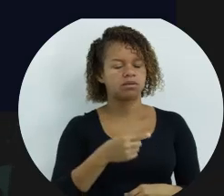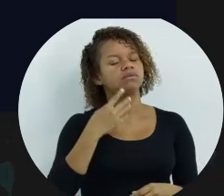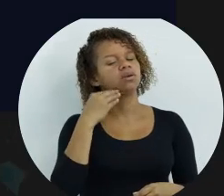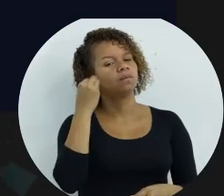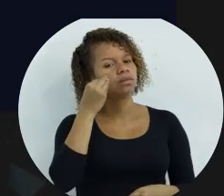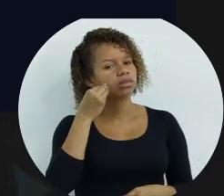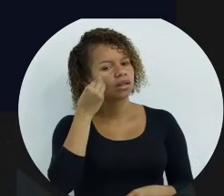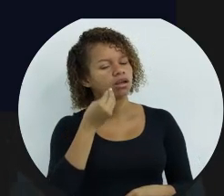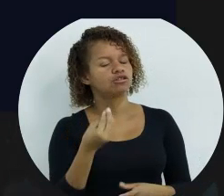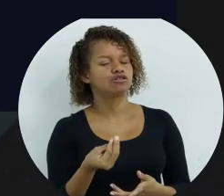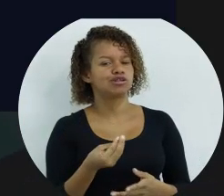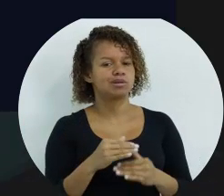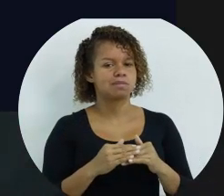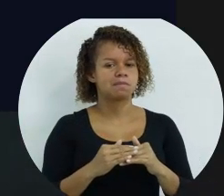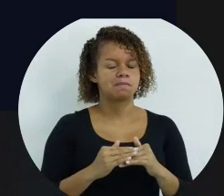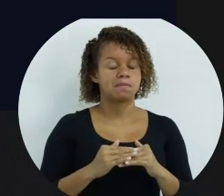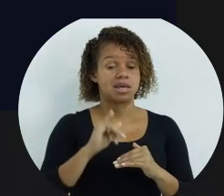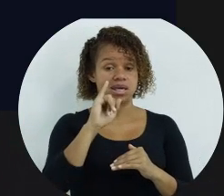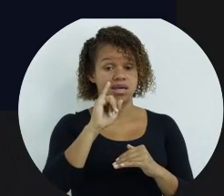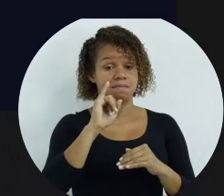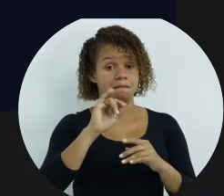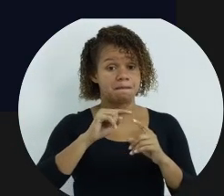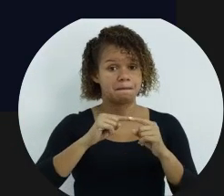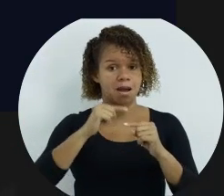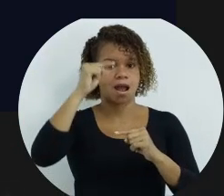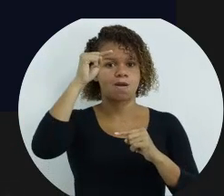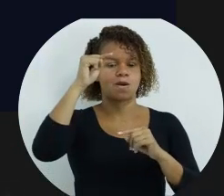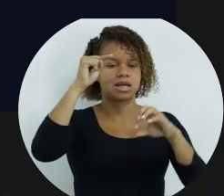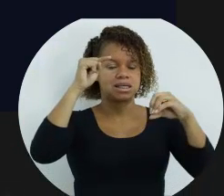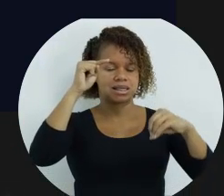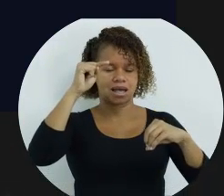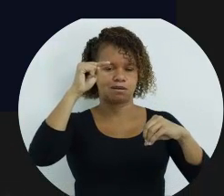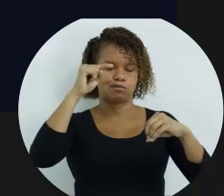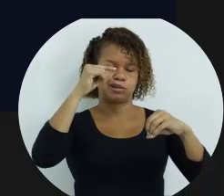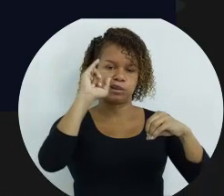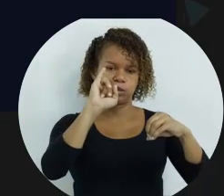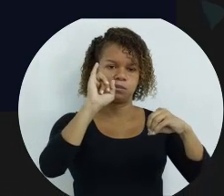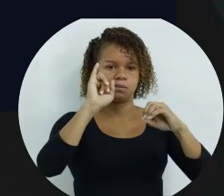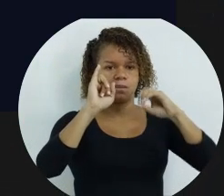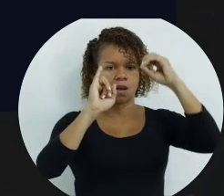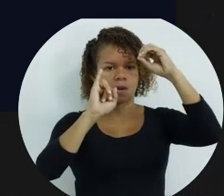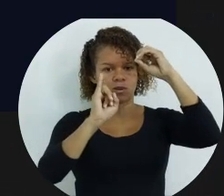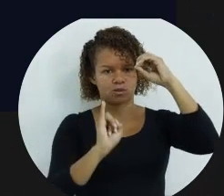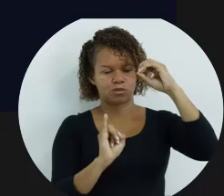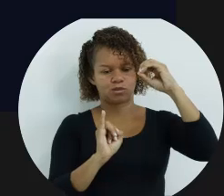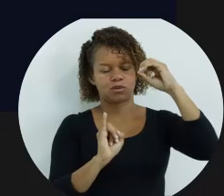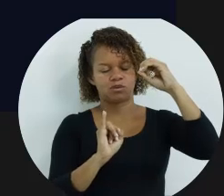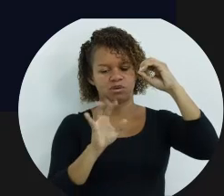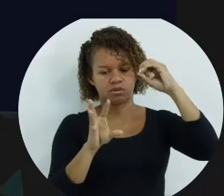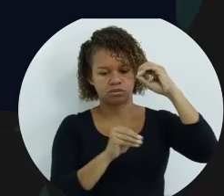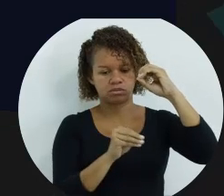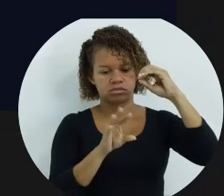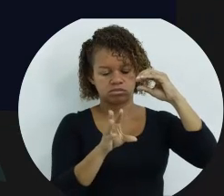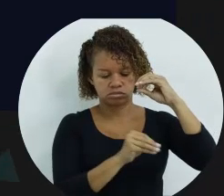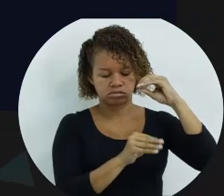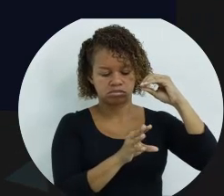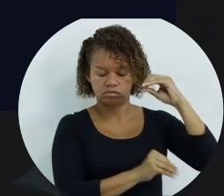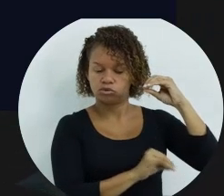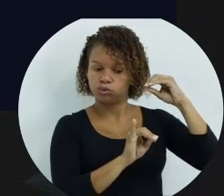teste, i maior que 0. Então enquanto ele for maior que 0, ele vai ficar repetindo, repetindo,